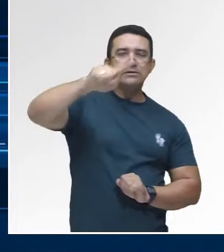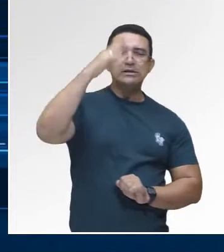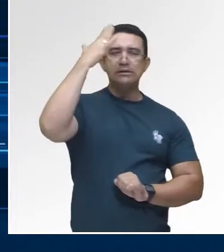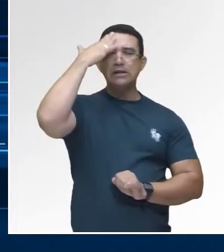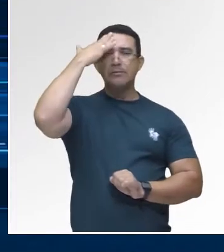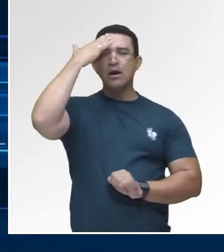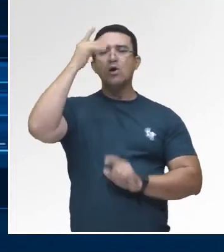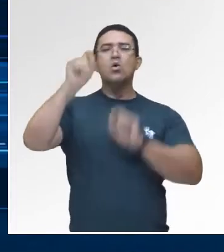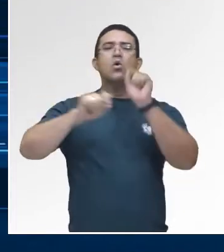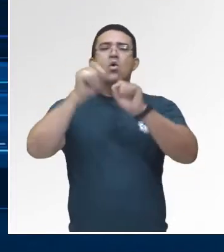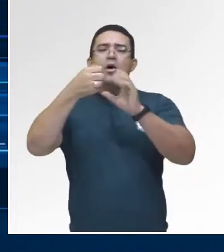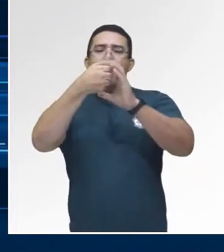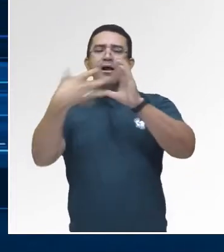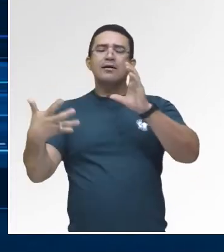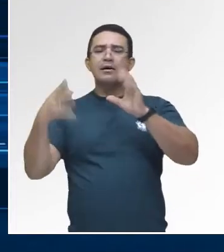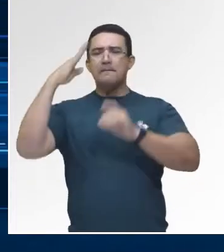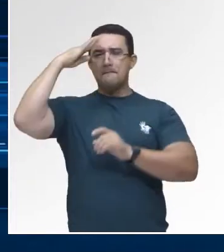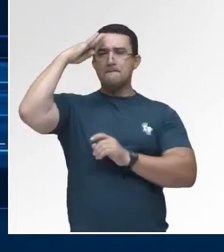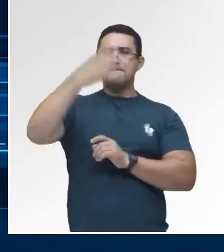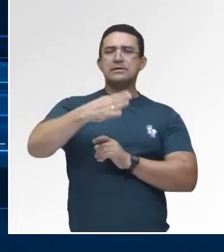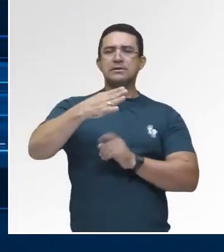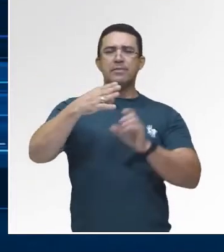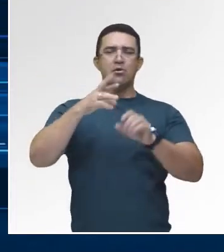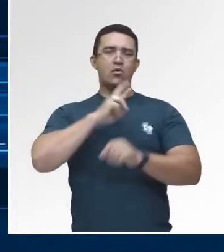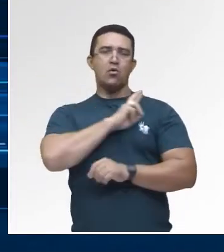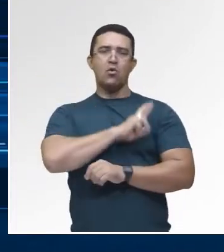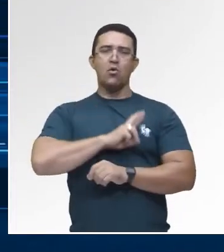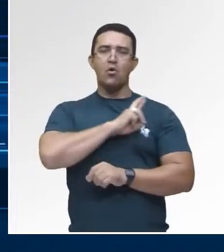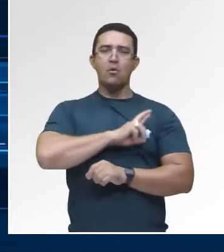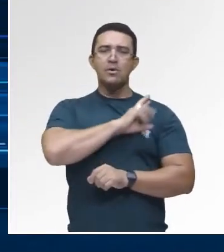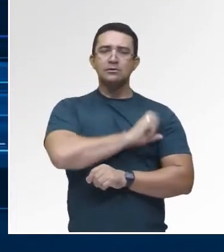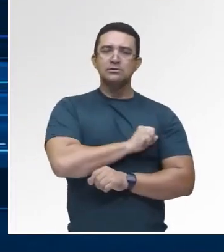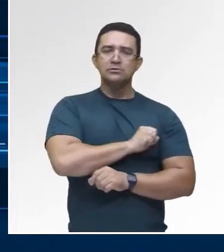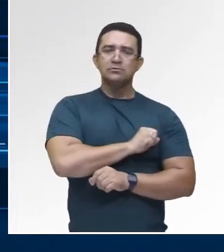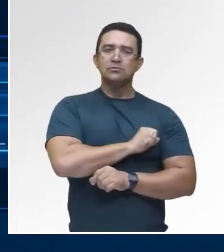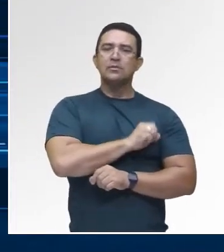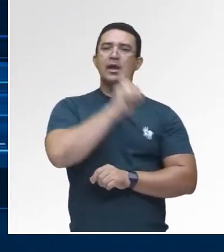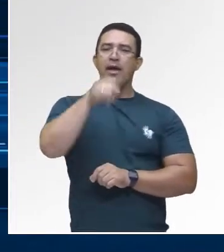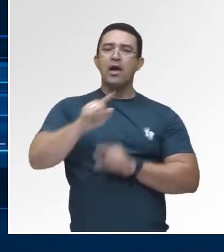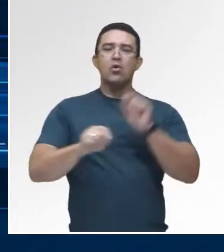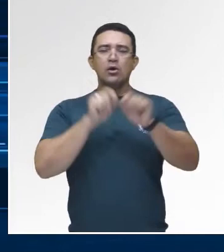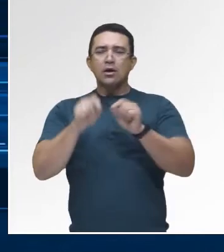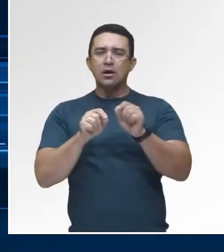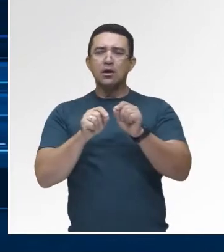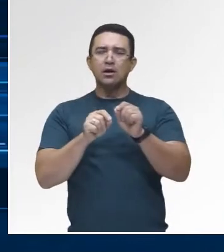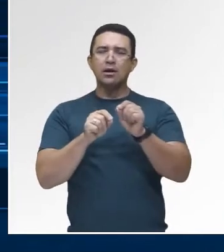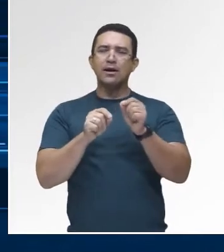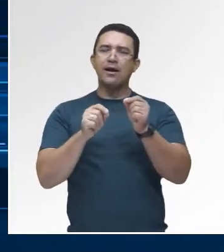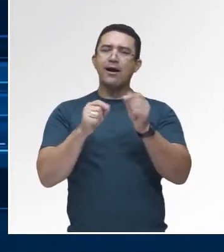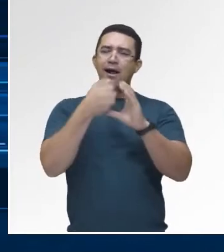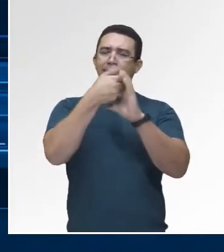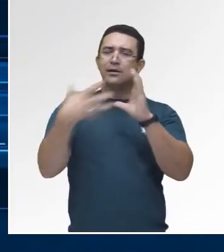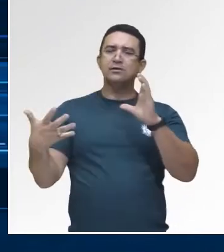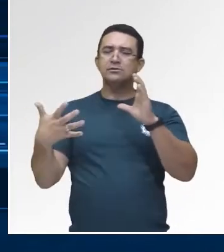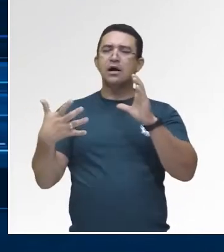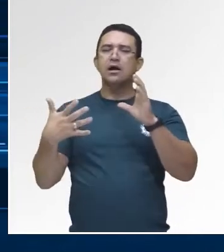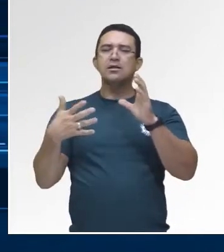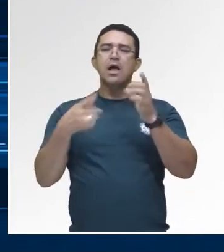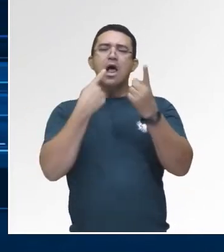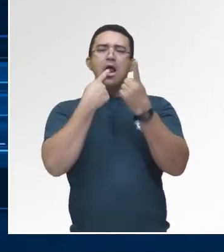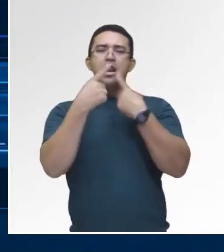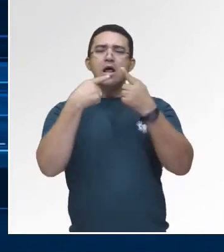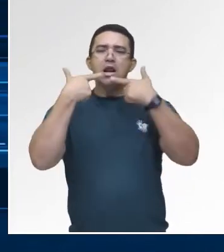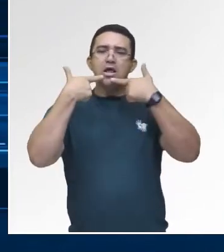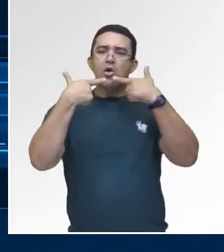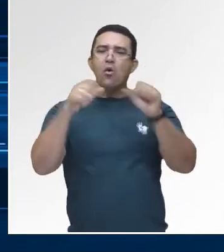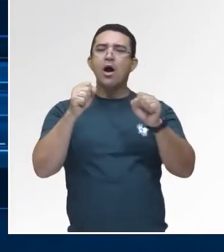das características principais do romantismo é o aspecto formal. Então, o aspecto